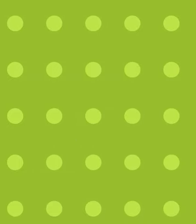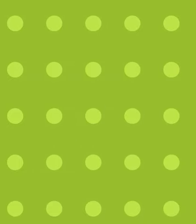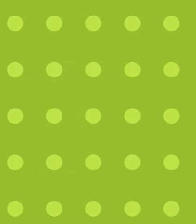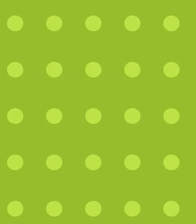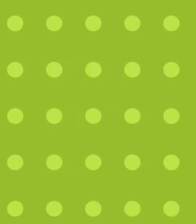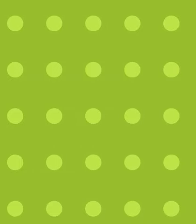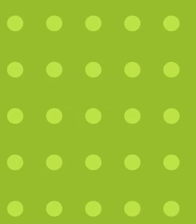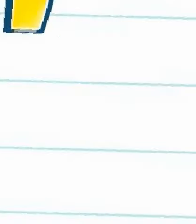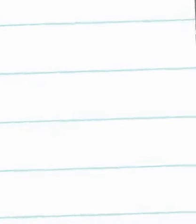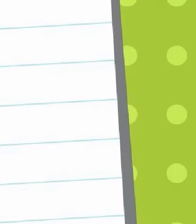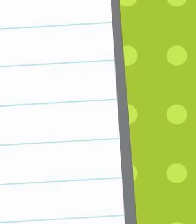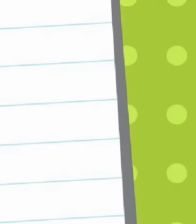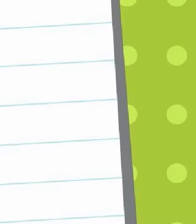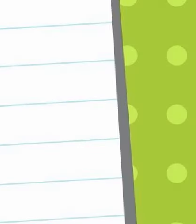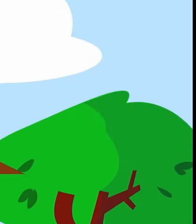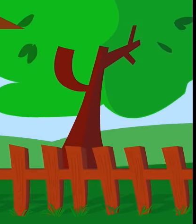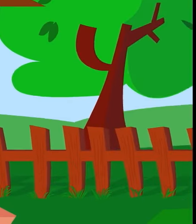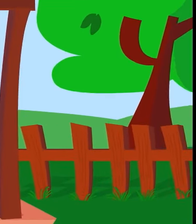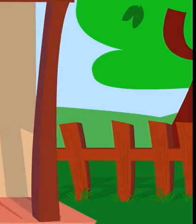Boviso